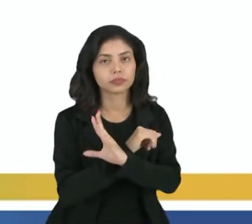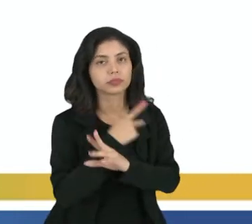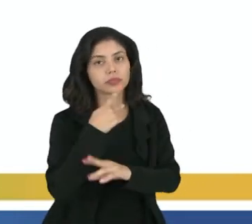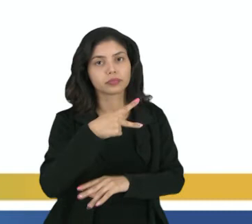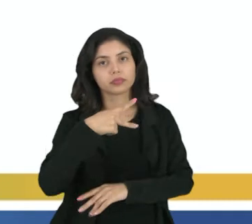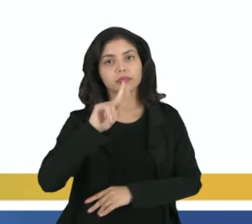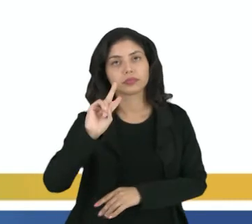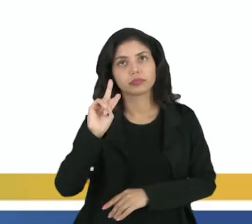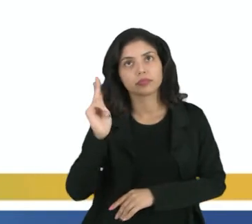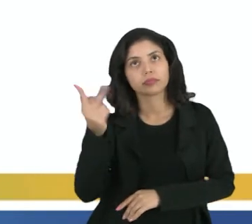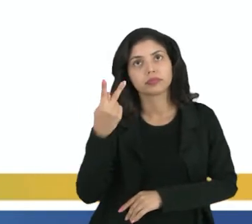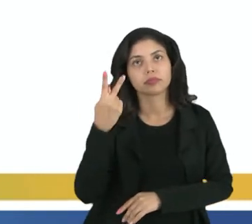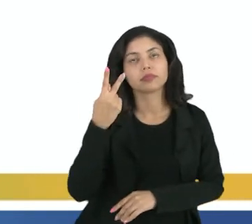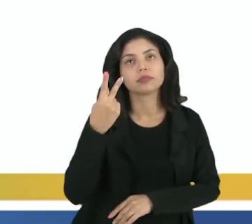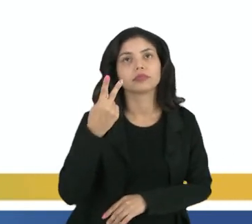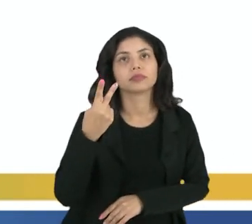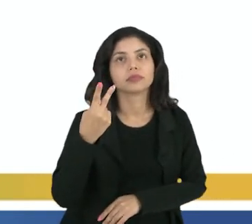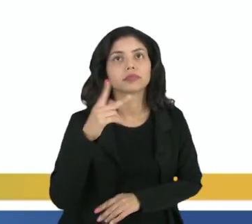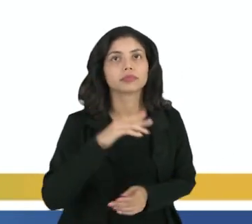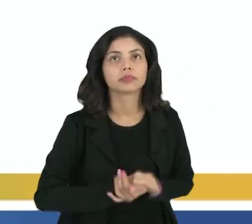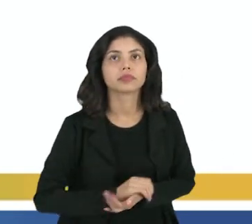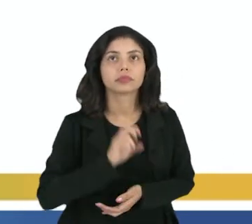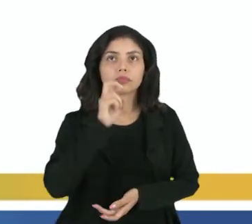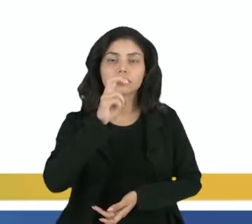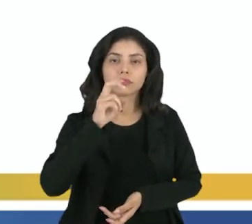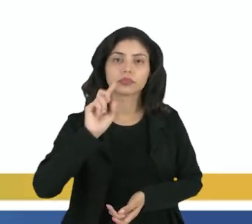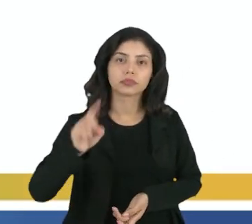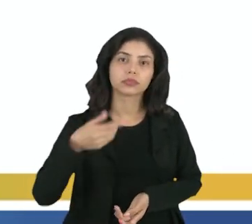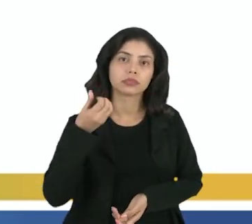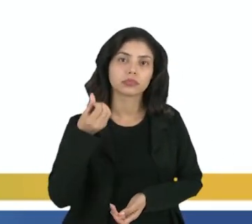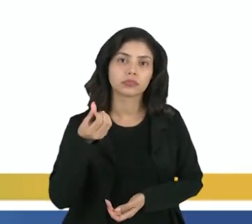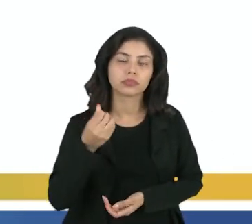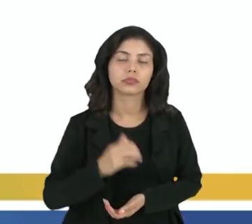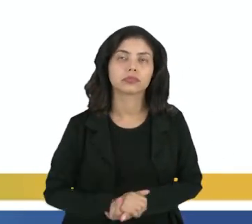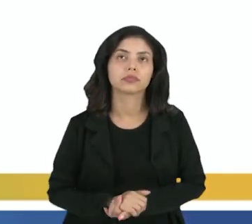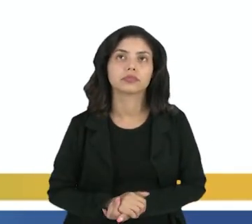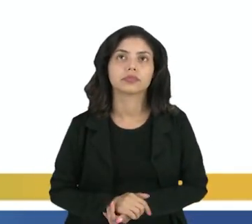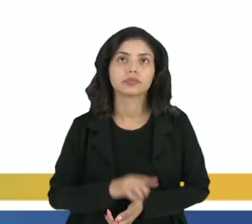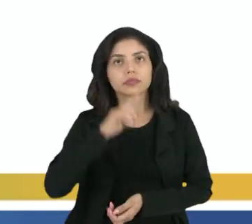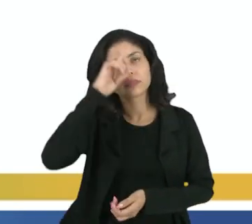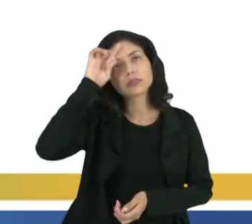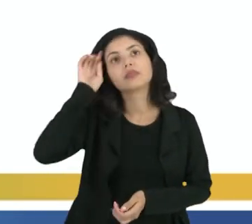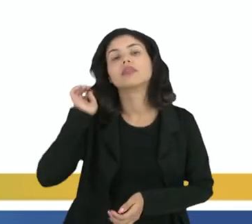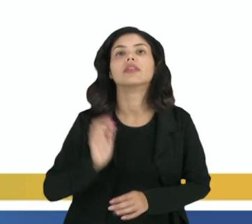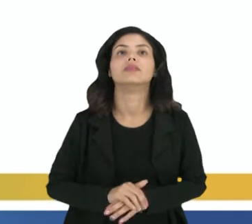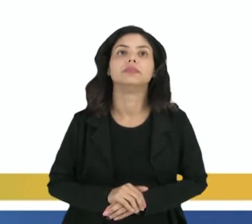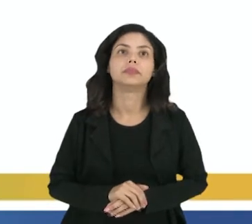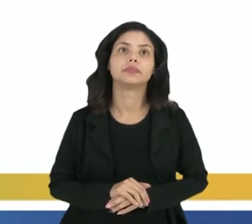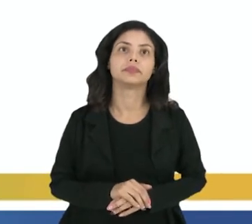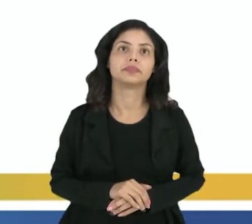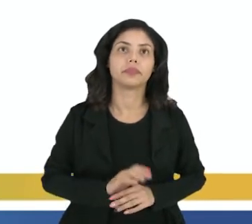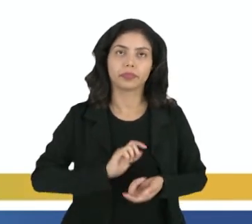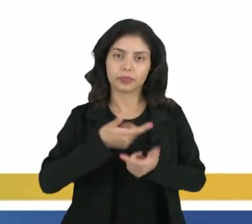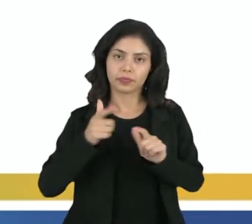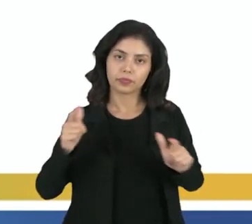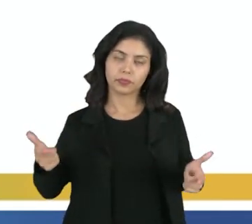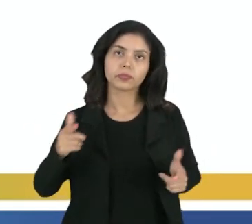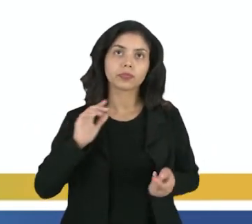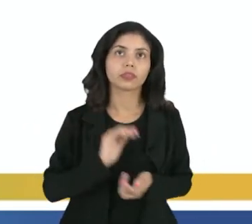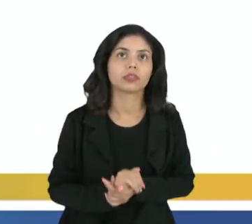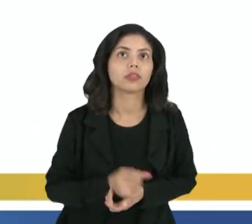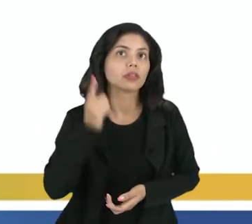ela é ácida, ok? Apresenta um pH em torno de 5,6. Então,